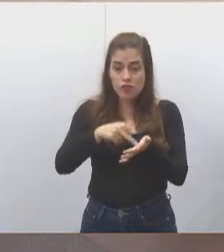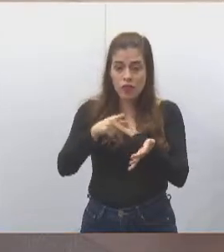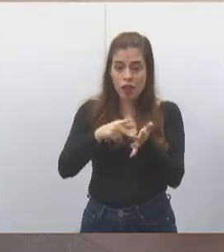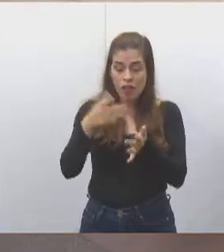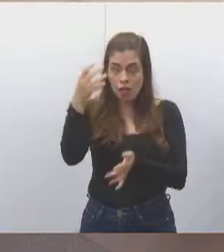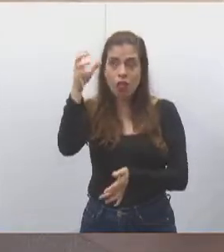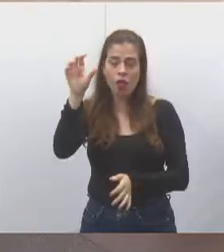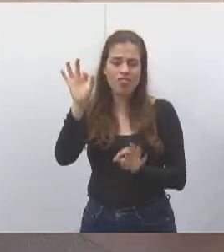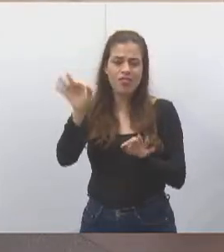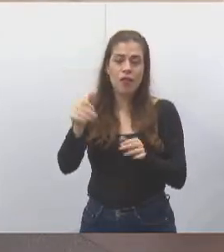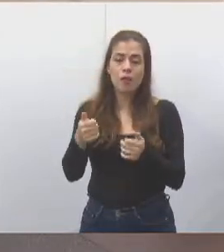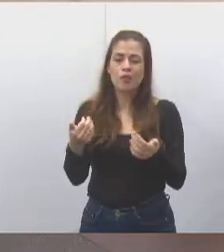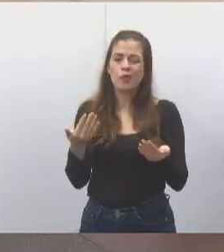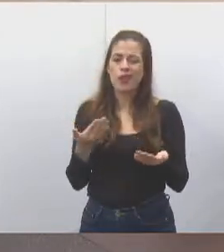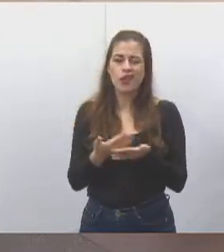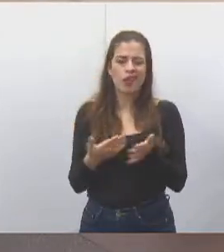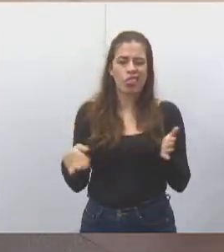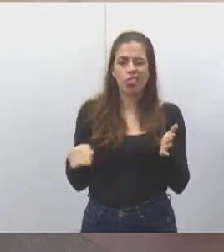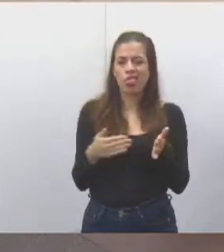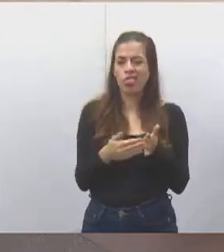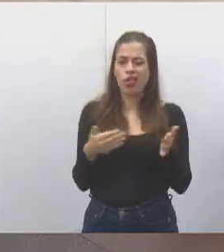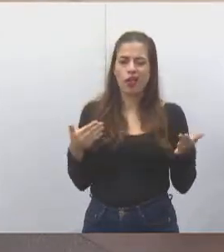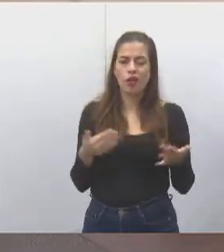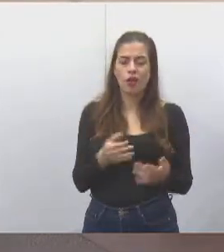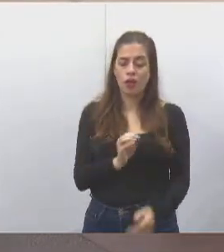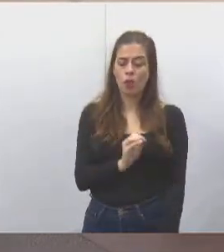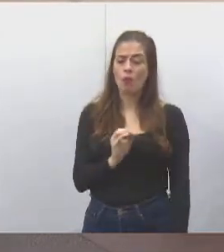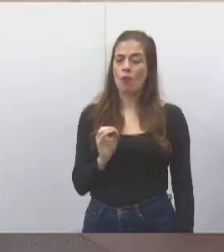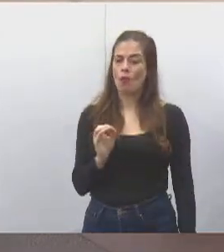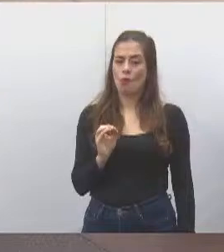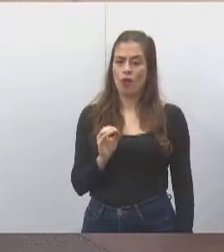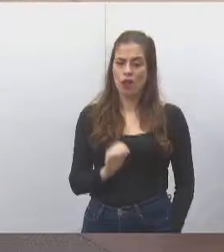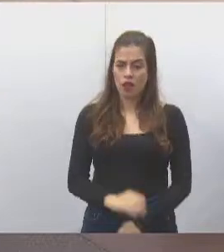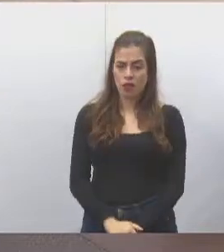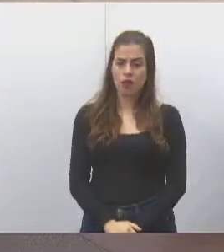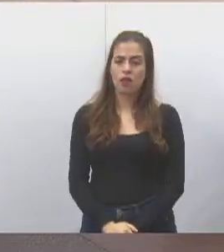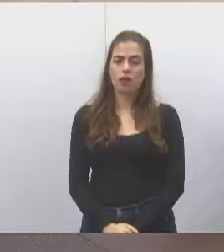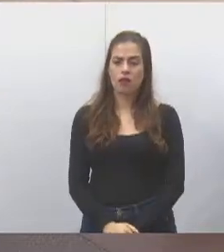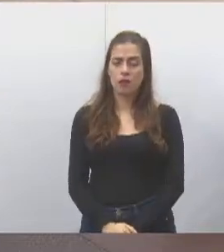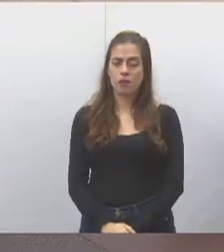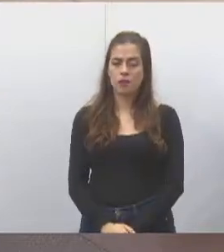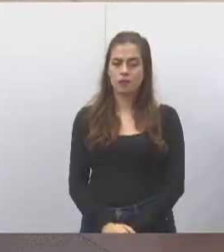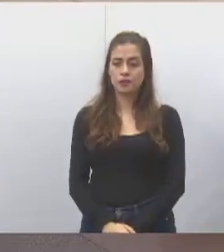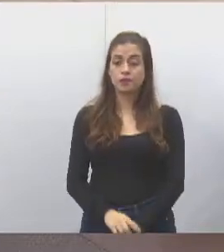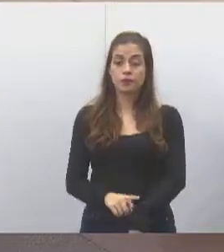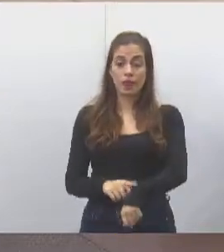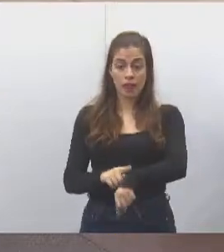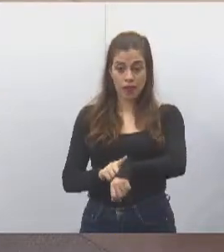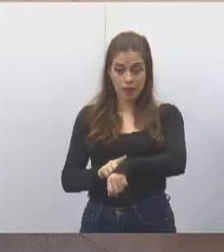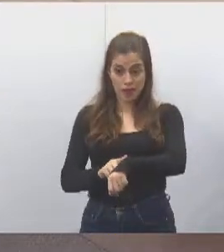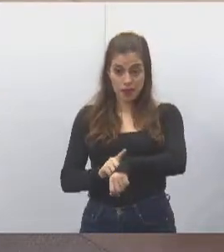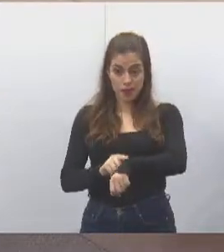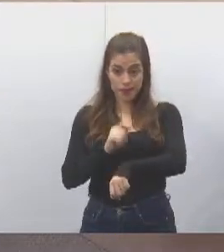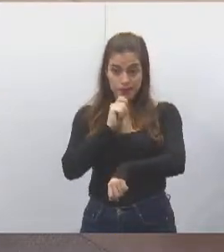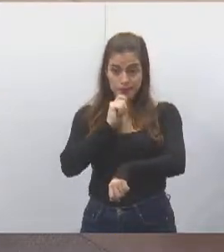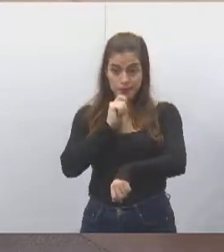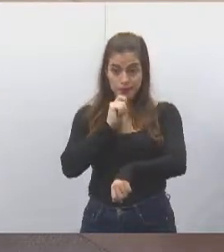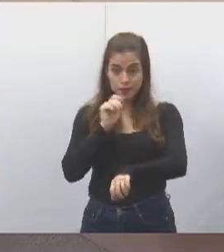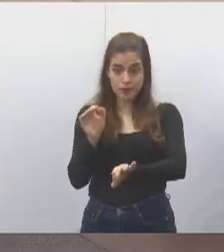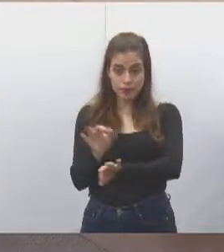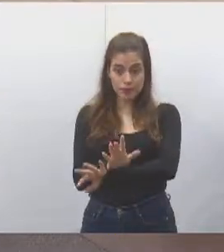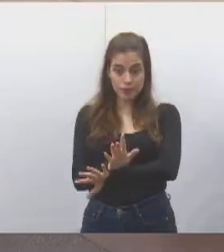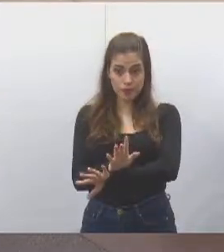sim. Zero, né? Zero de funcionamento. Tem um tempo ainda? Acabou